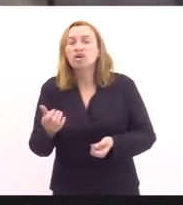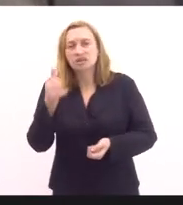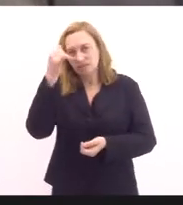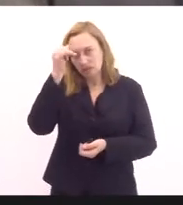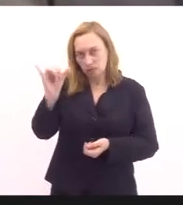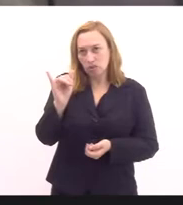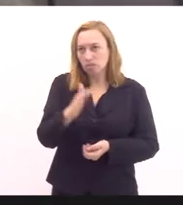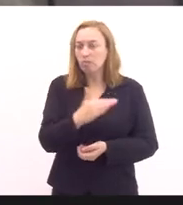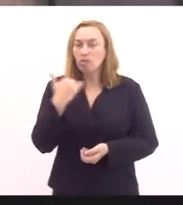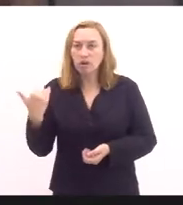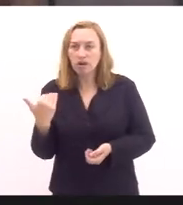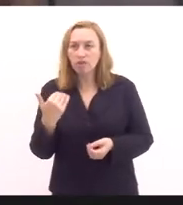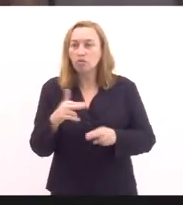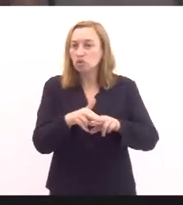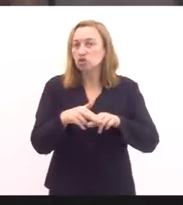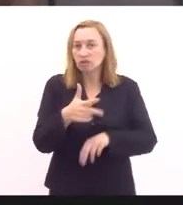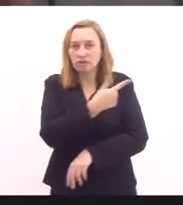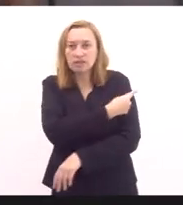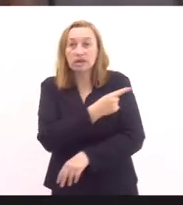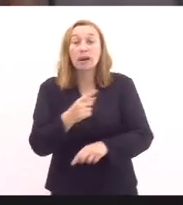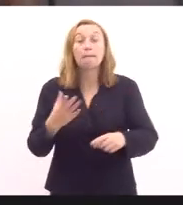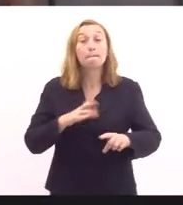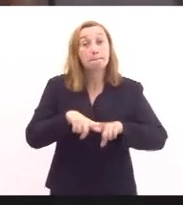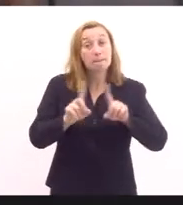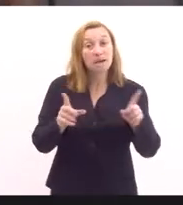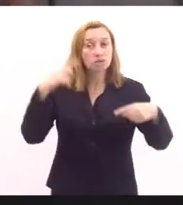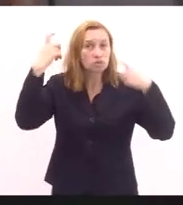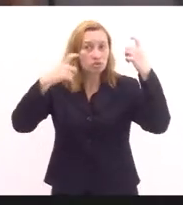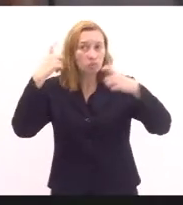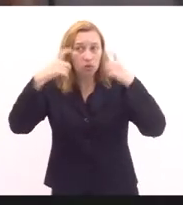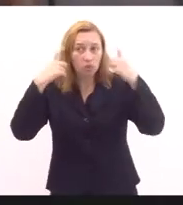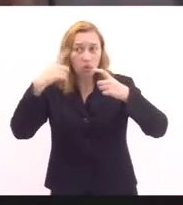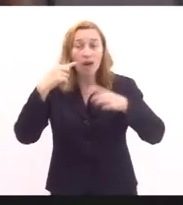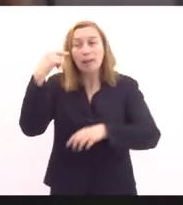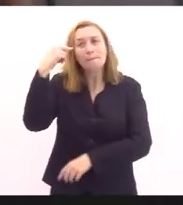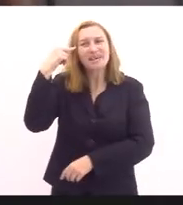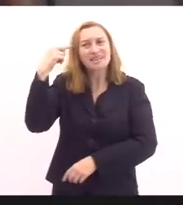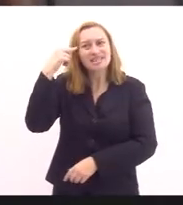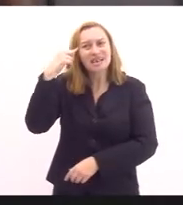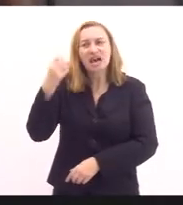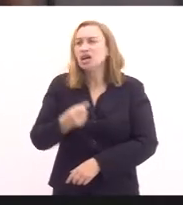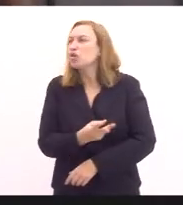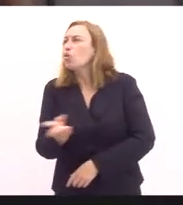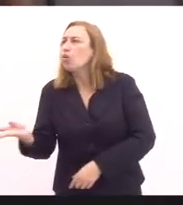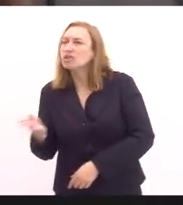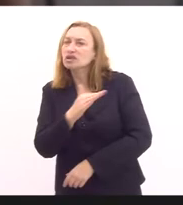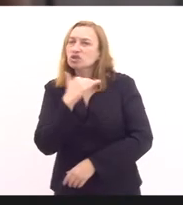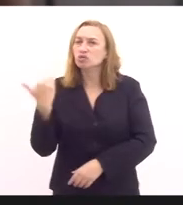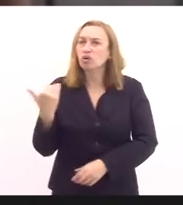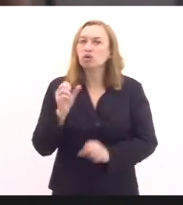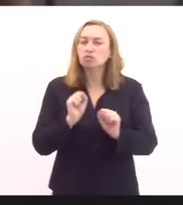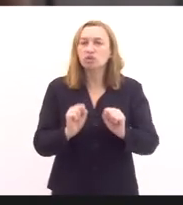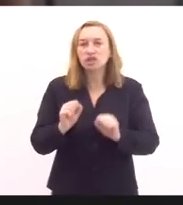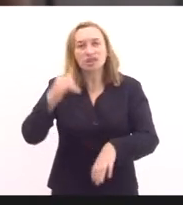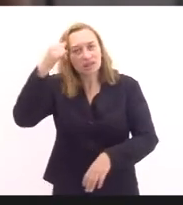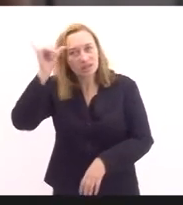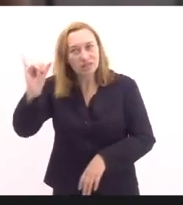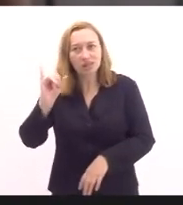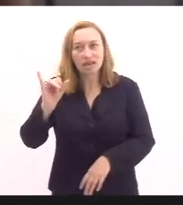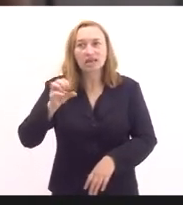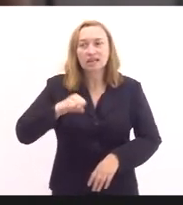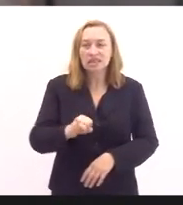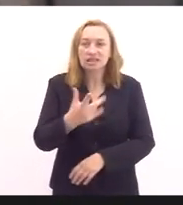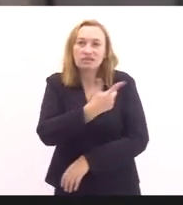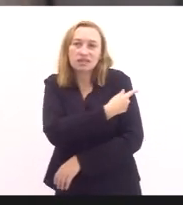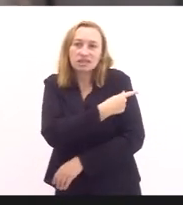vacinação para mais um aí mas o que me preocupa é de pensar que quantas mortes poderiam ter sido evitadas se